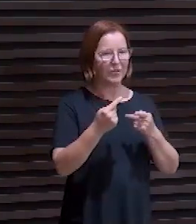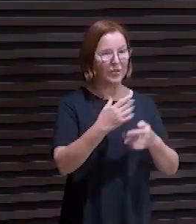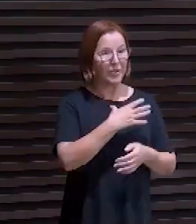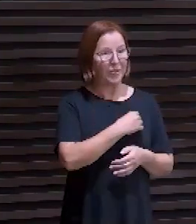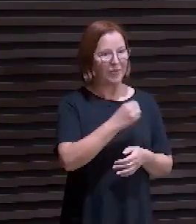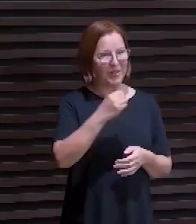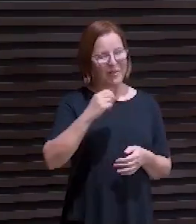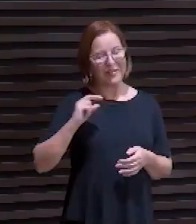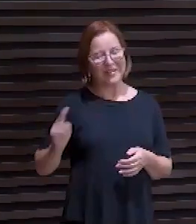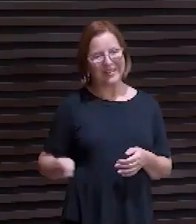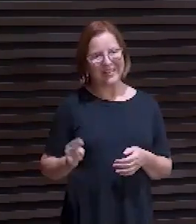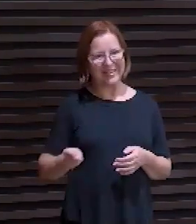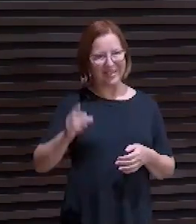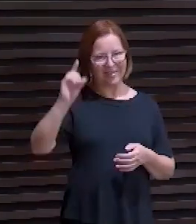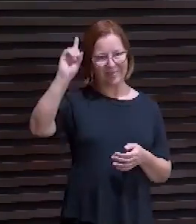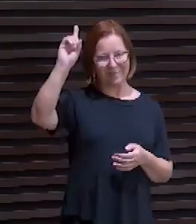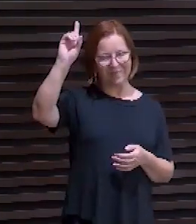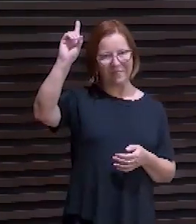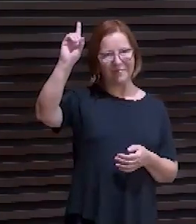de Deus.